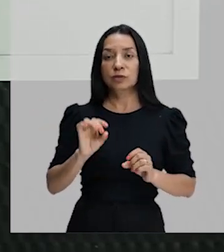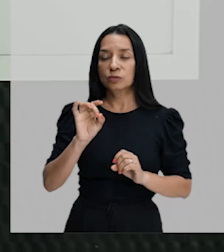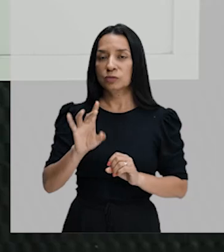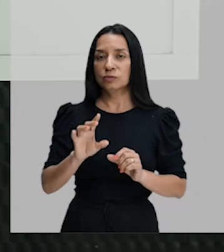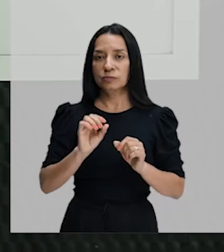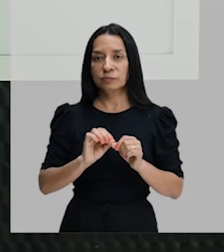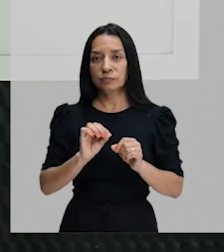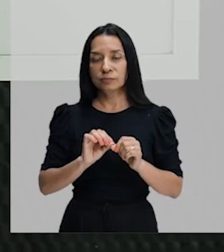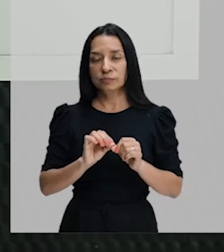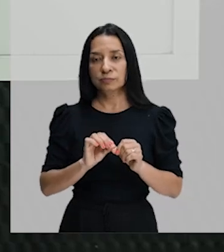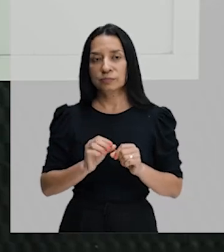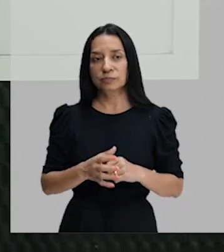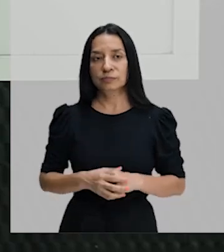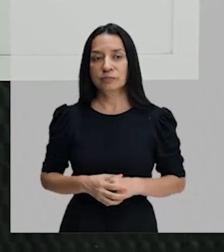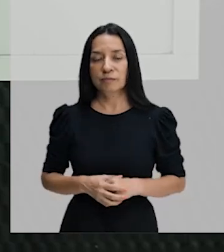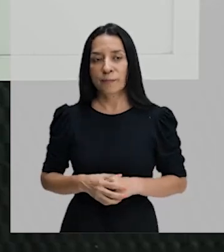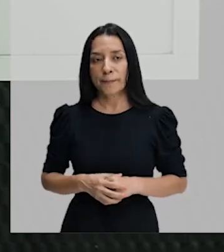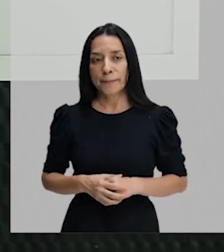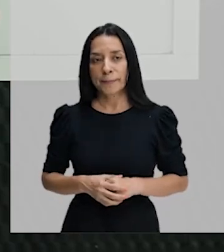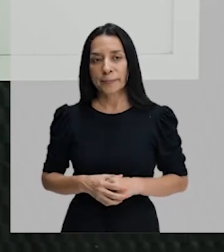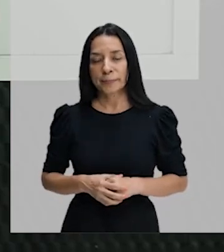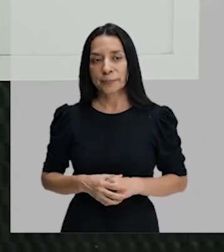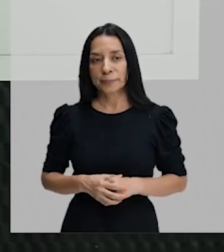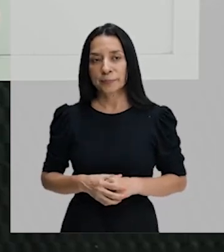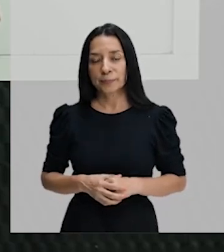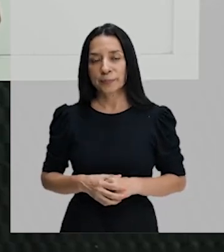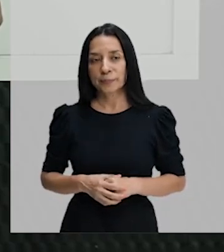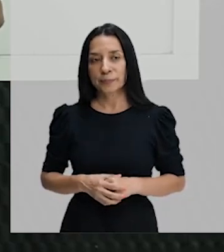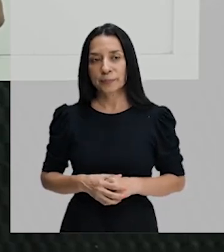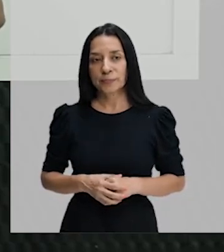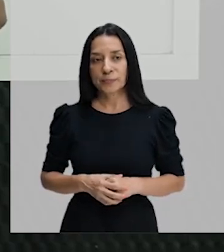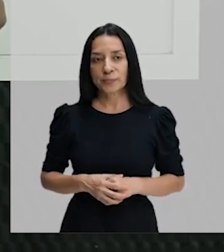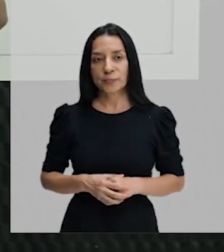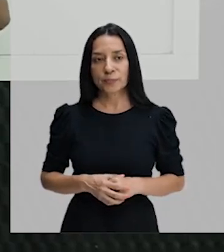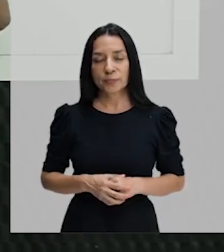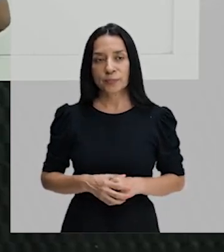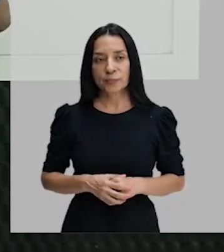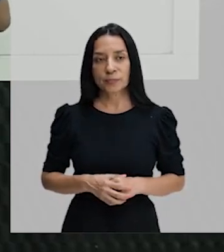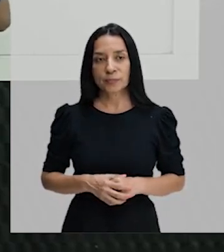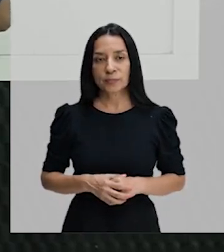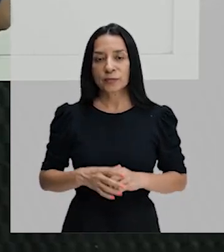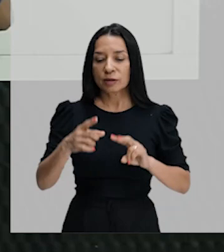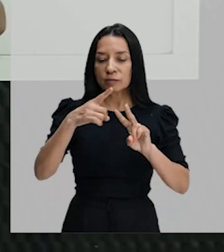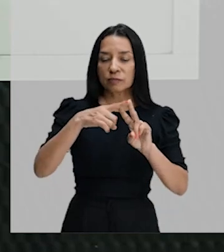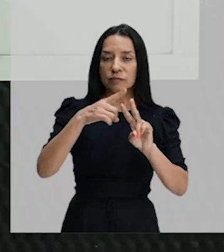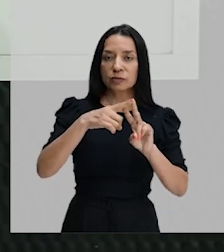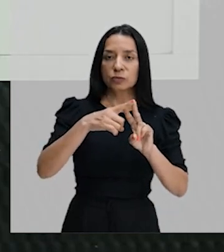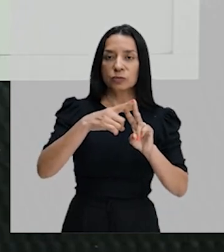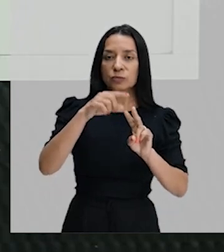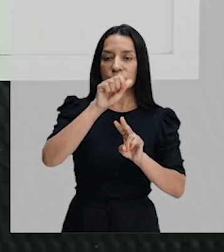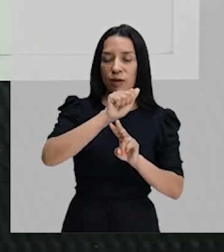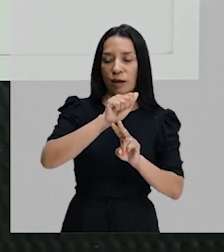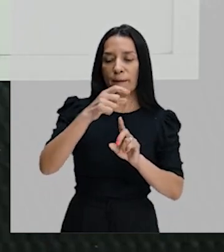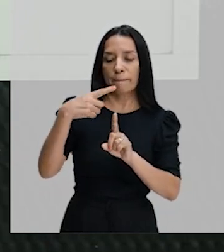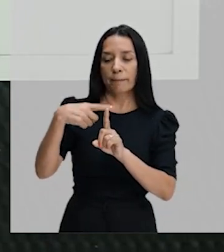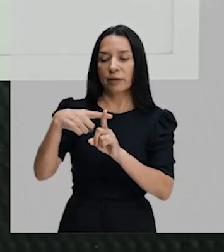eu fazer algebricamente o vetor A mais o vetor